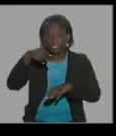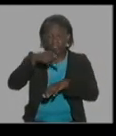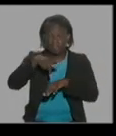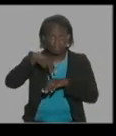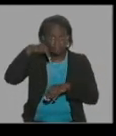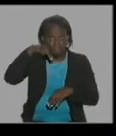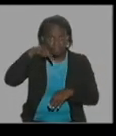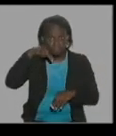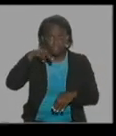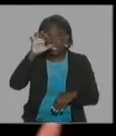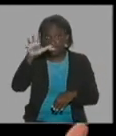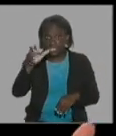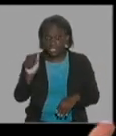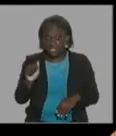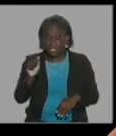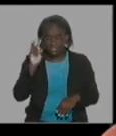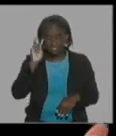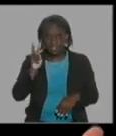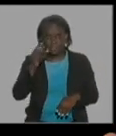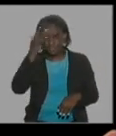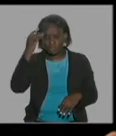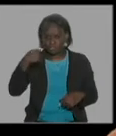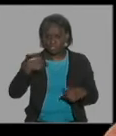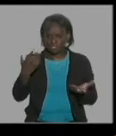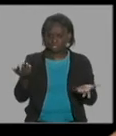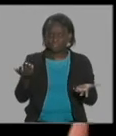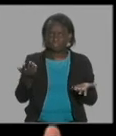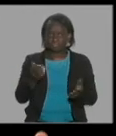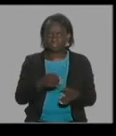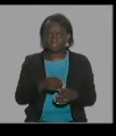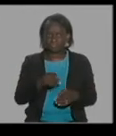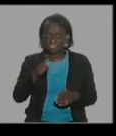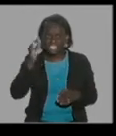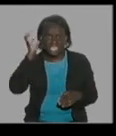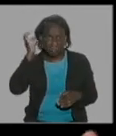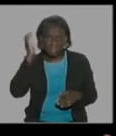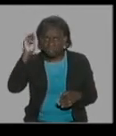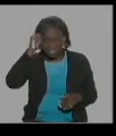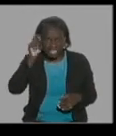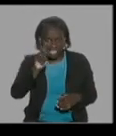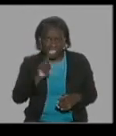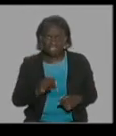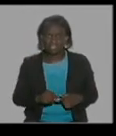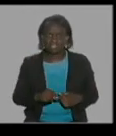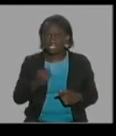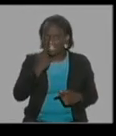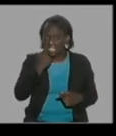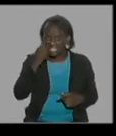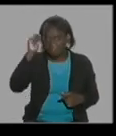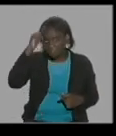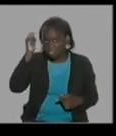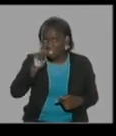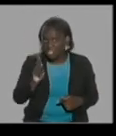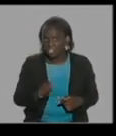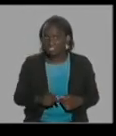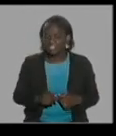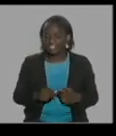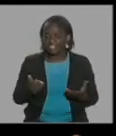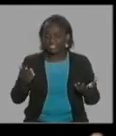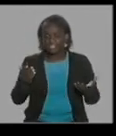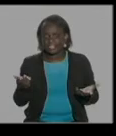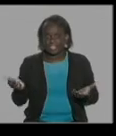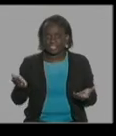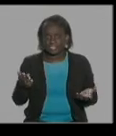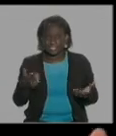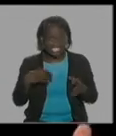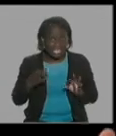vai para a Nigéria, e enfrenta esse tipo de questionamento. Fala, cara, mas teu cabelo não é cabelo de preto, teu nariz não é nariz de preto.